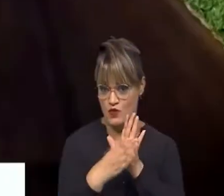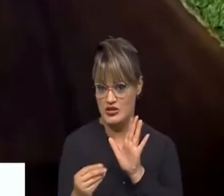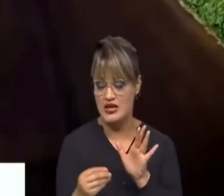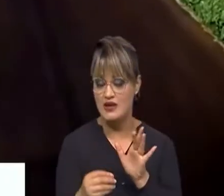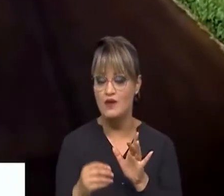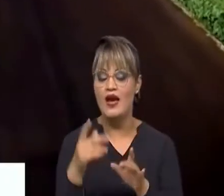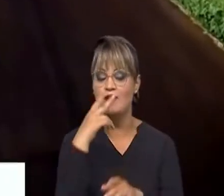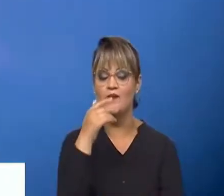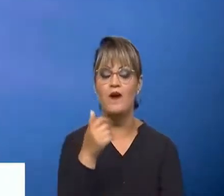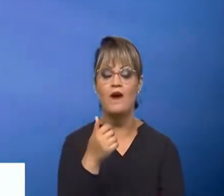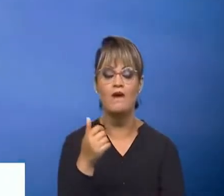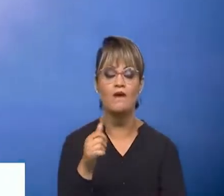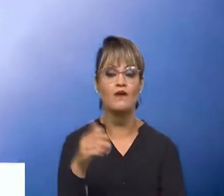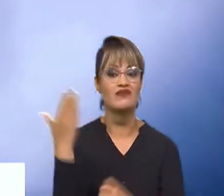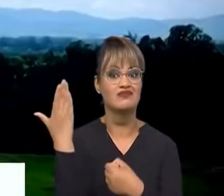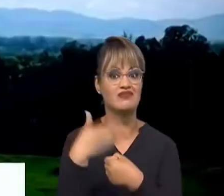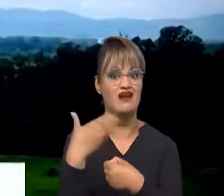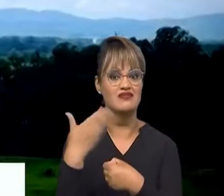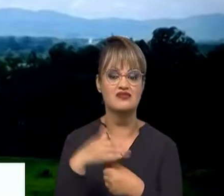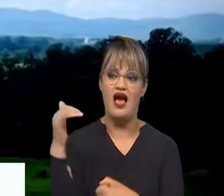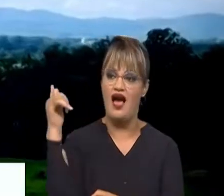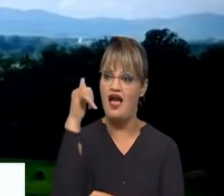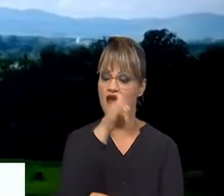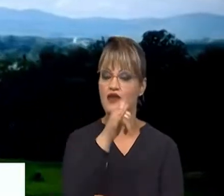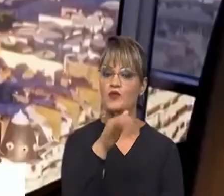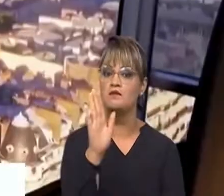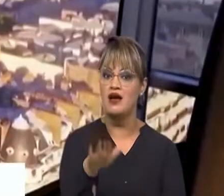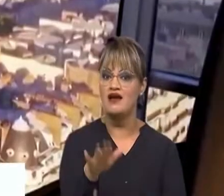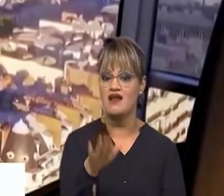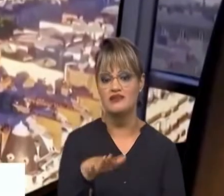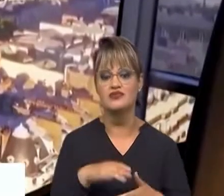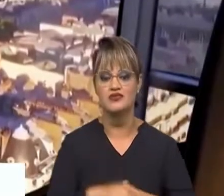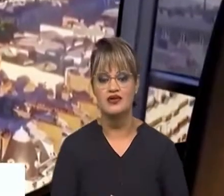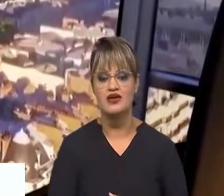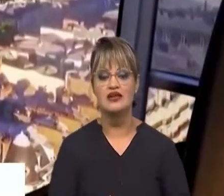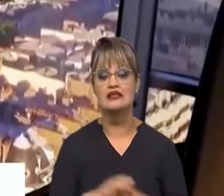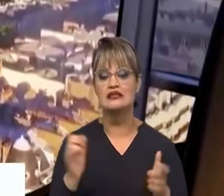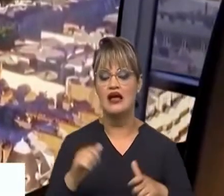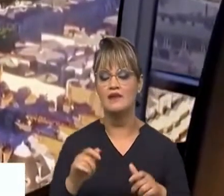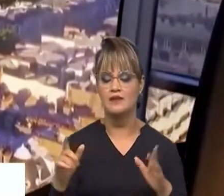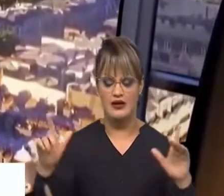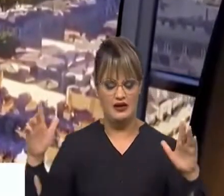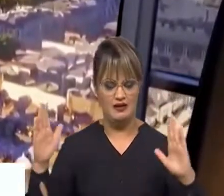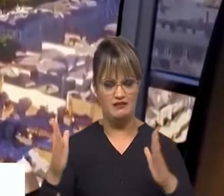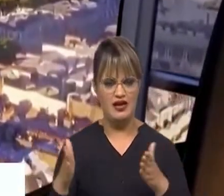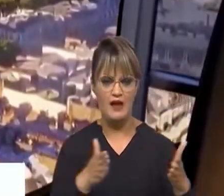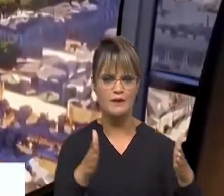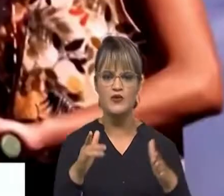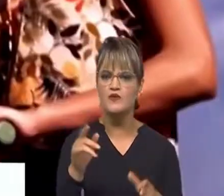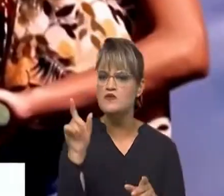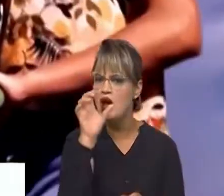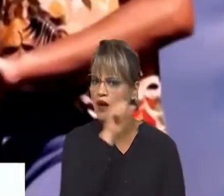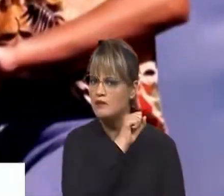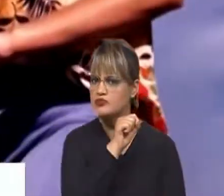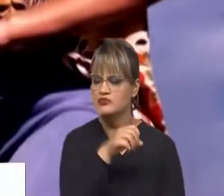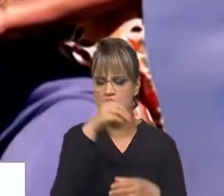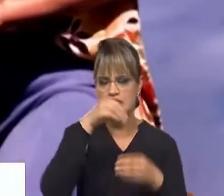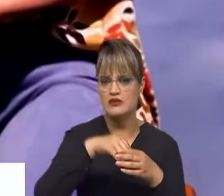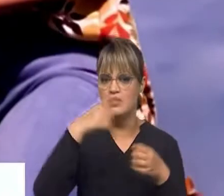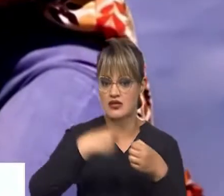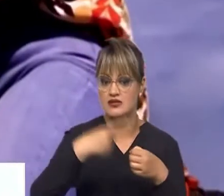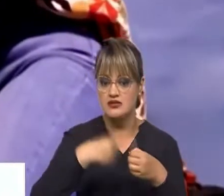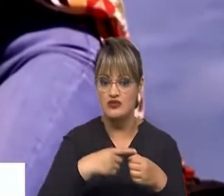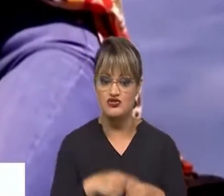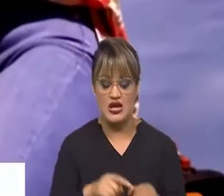como táxi aéreo com custos mais baixos do que atualmente. Vai servir para trechos curtos dentro de uma cidade, por exemplo.